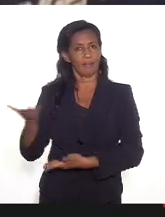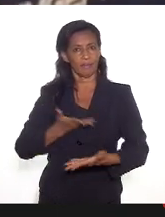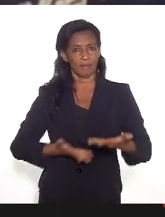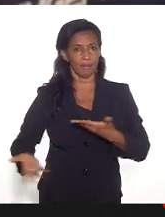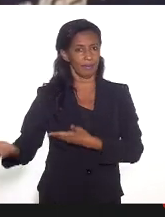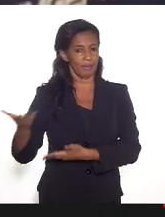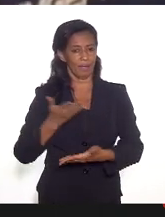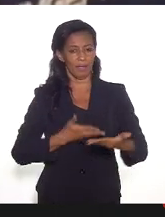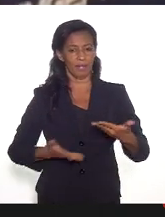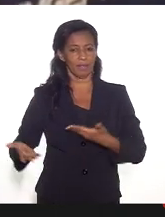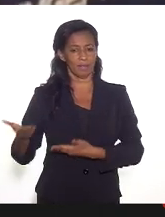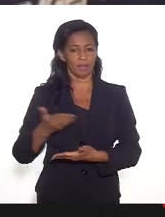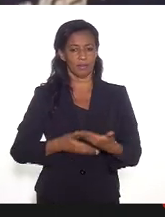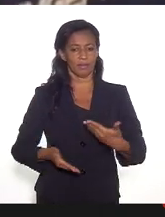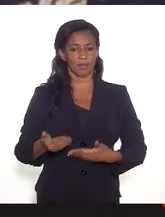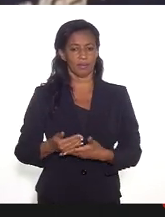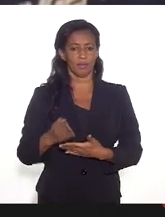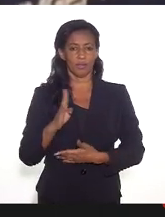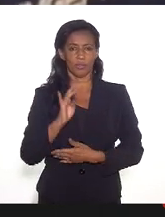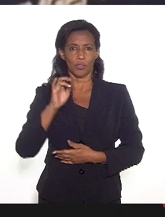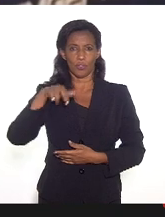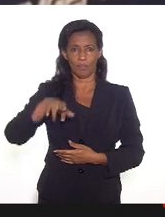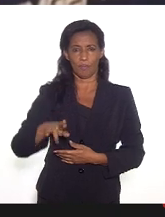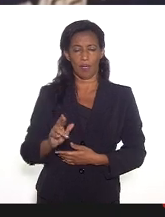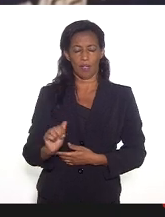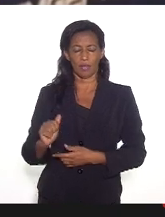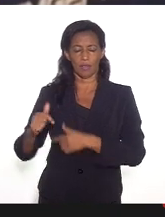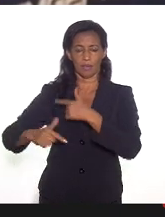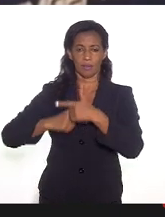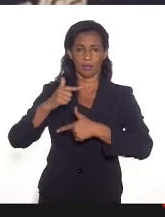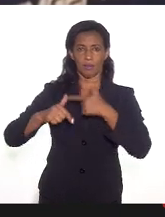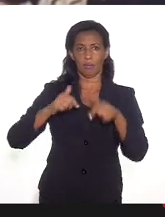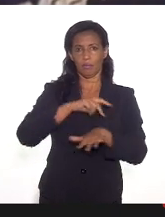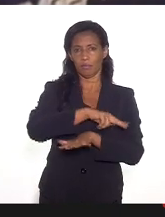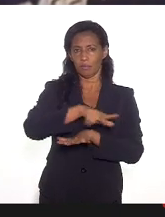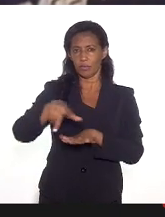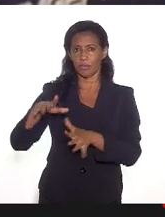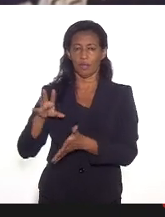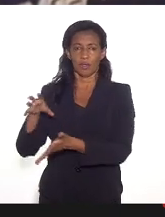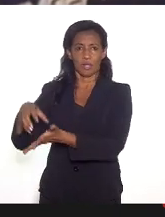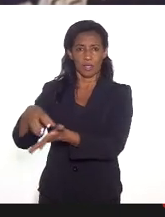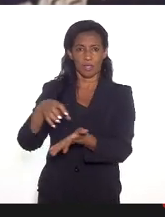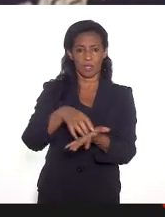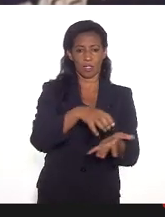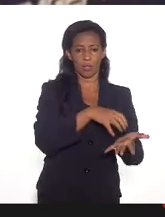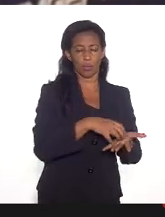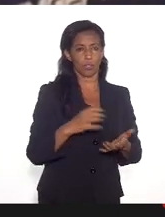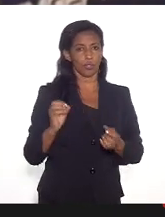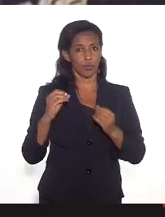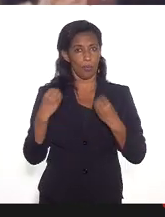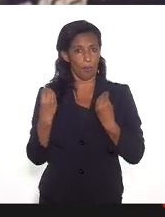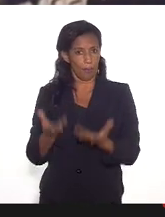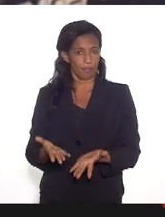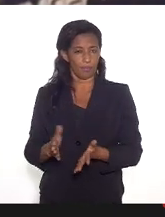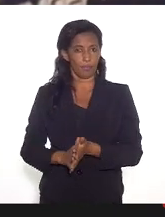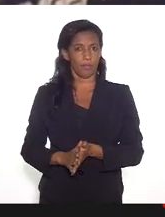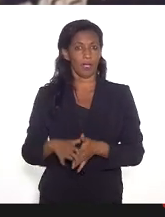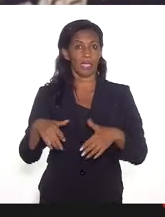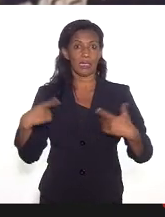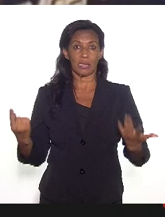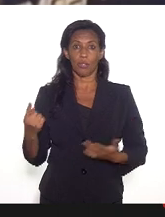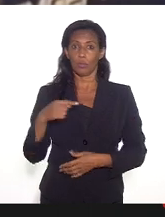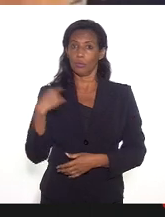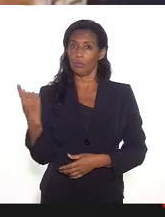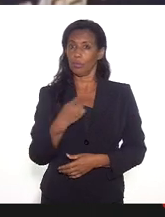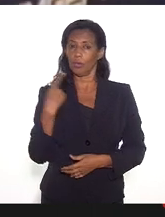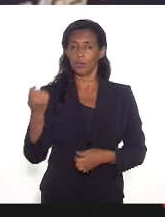fluxos de bens e serviços entre os diversos setores podem trazer. Então, nós estamos fazendo essa